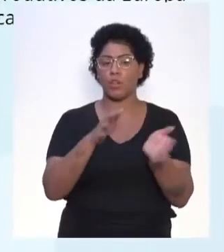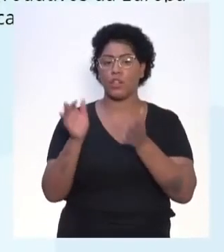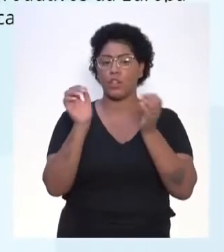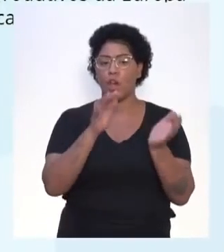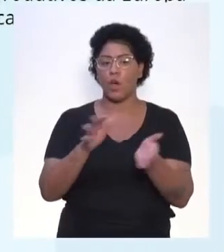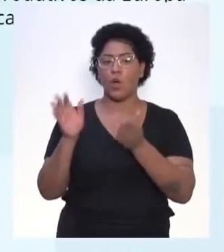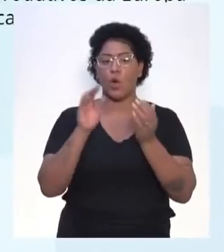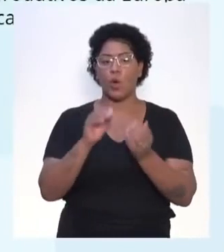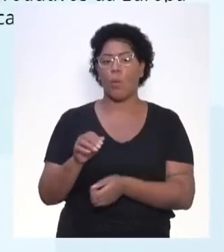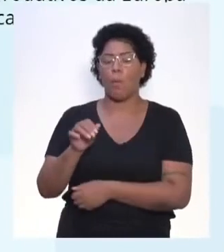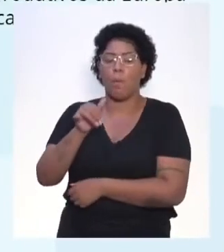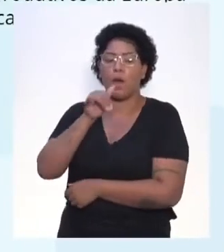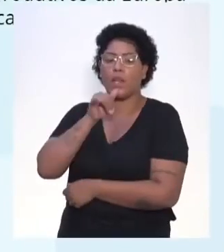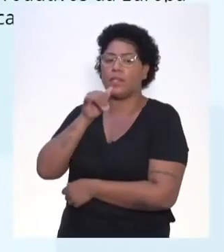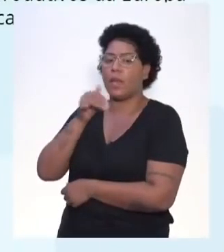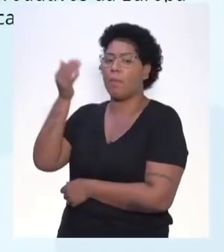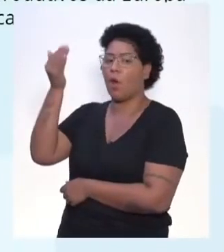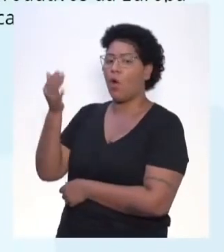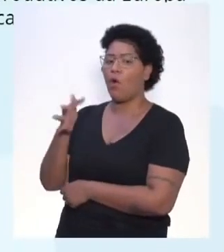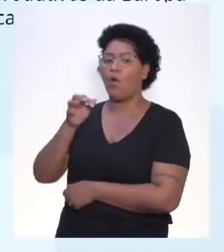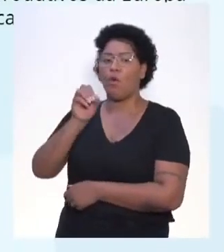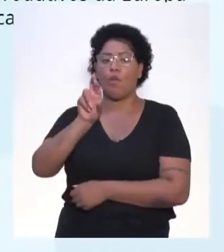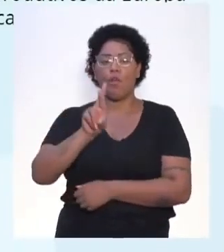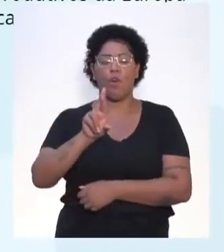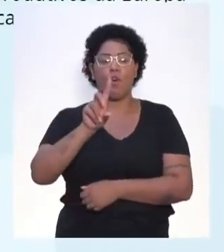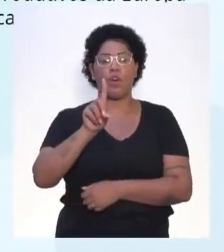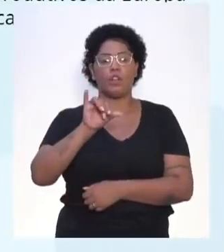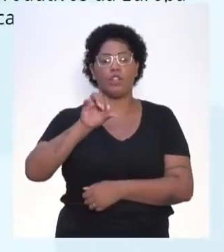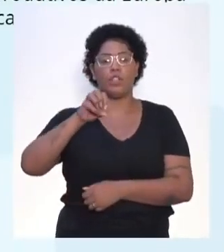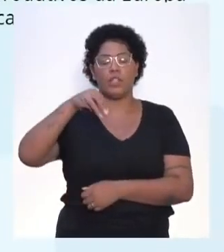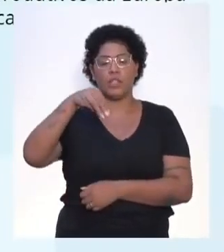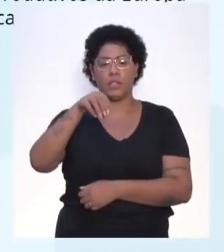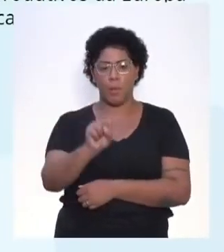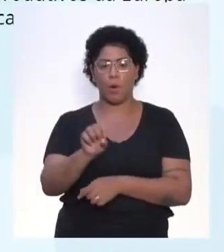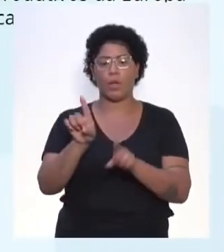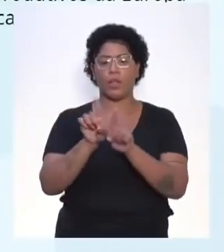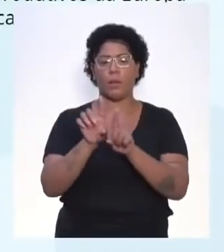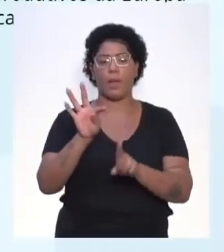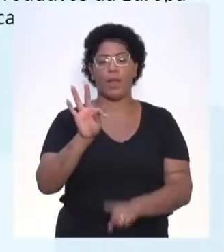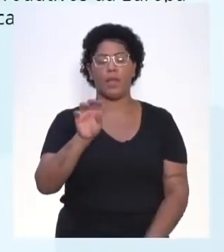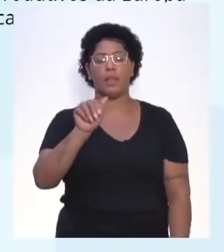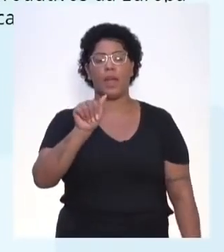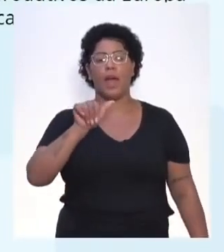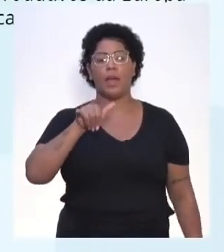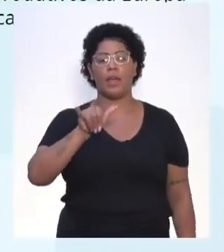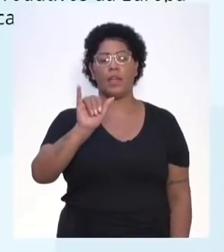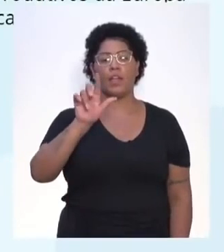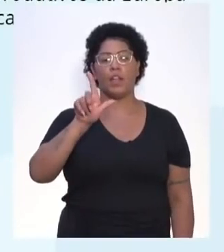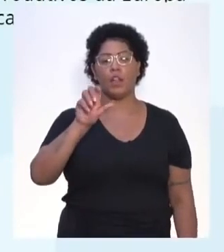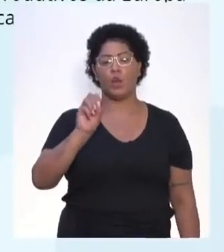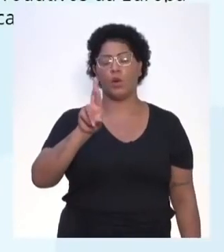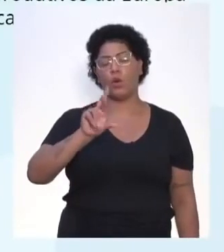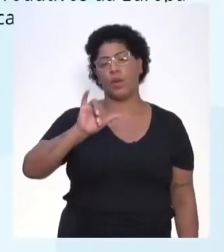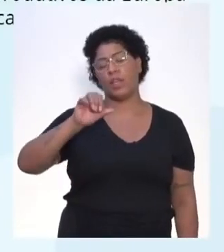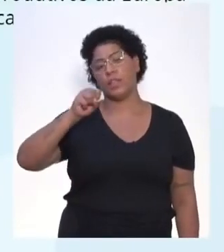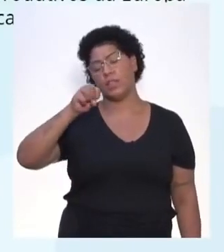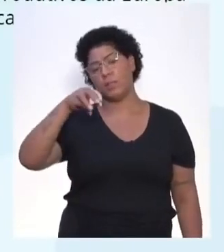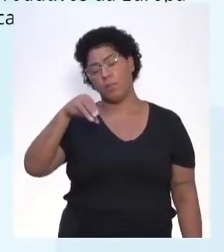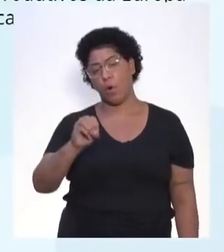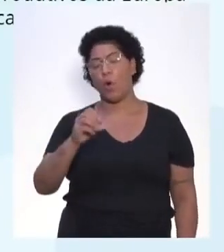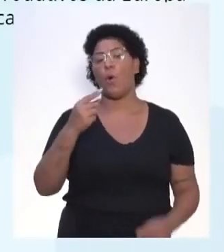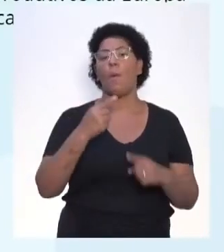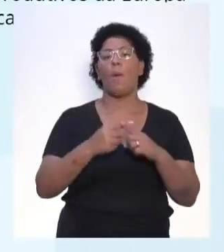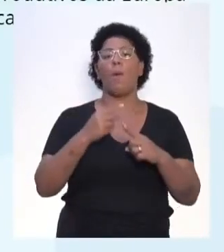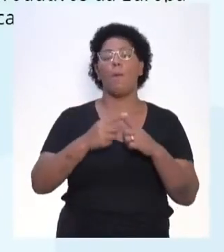e o Taylorismo, que vão criar ali aquela noção de linha de montagem, onde o trabalhador vai ser uma